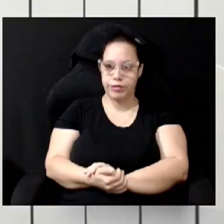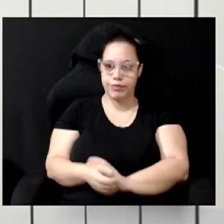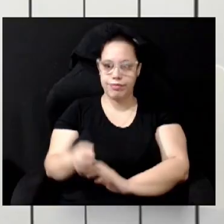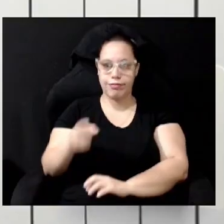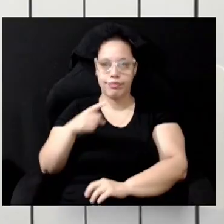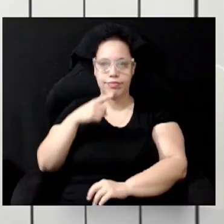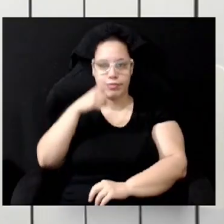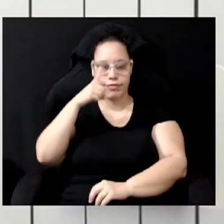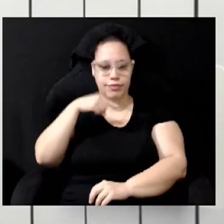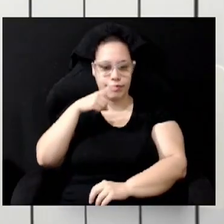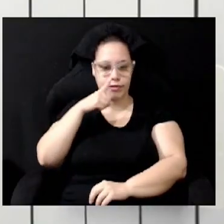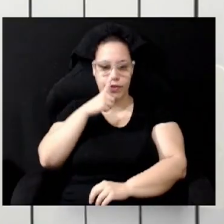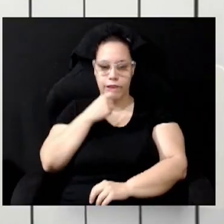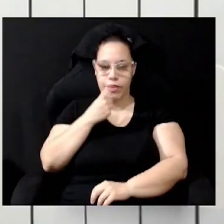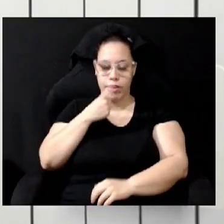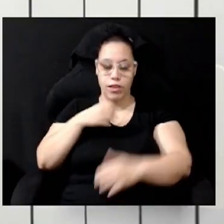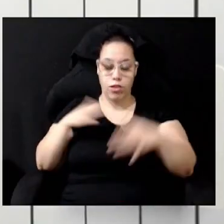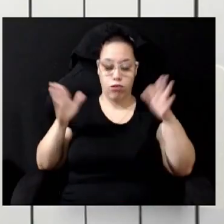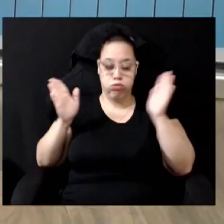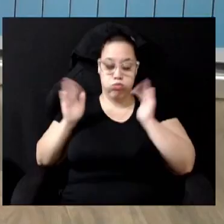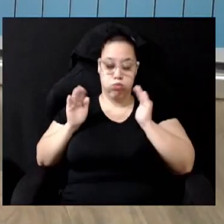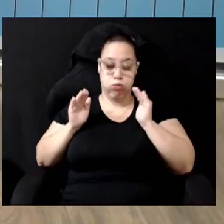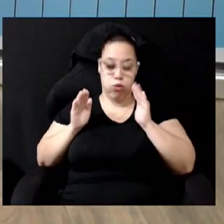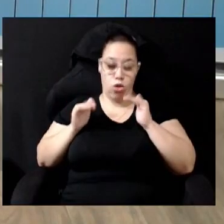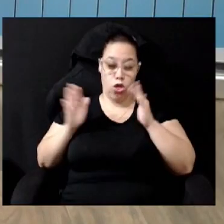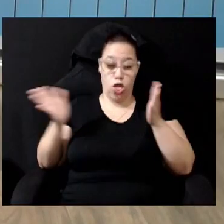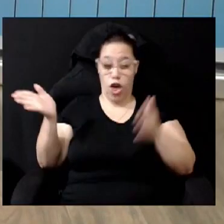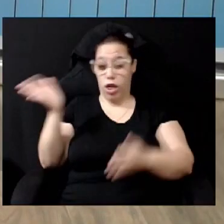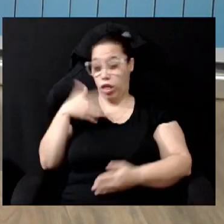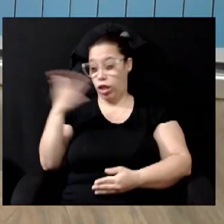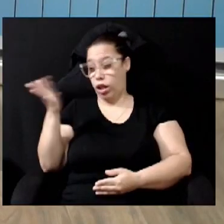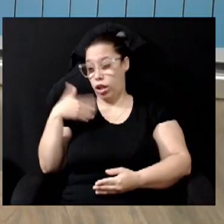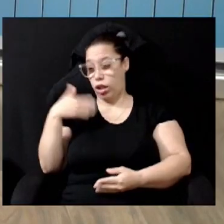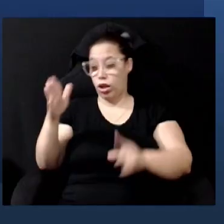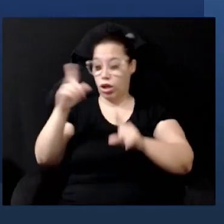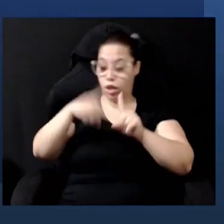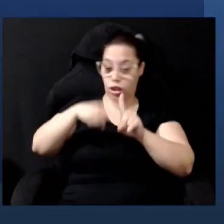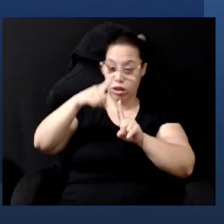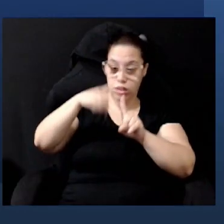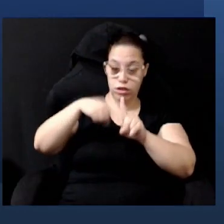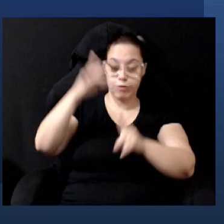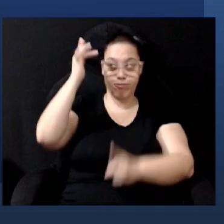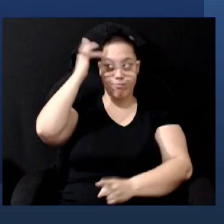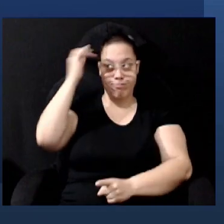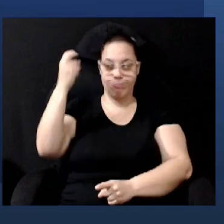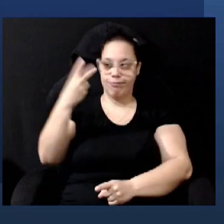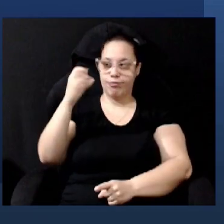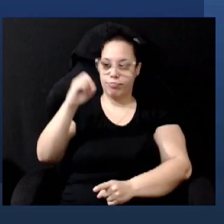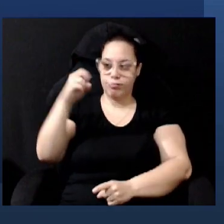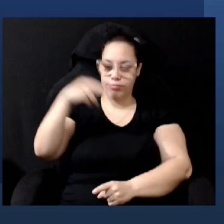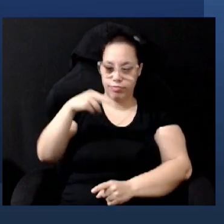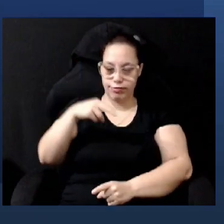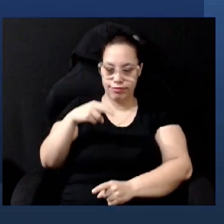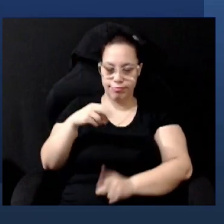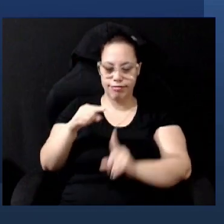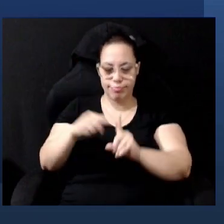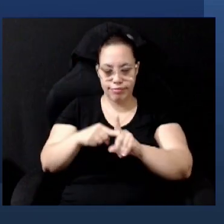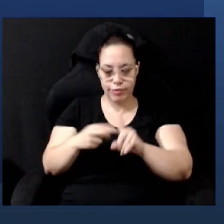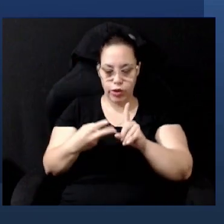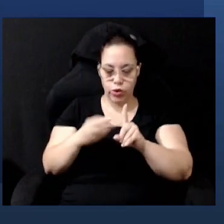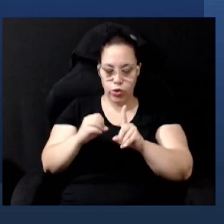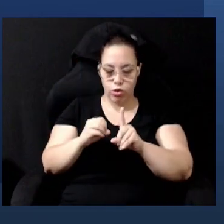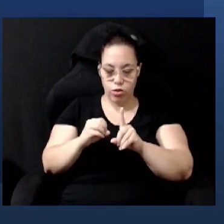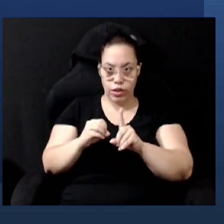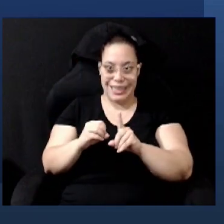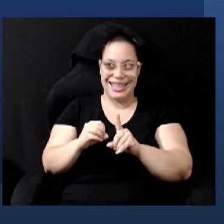em Campinas, hein? Olha só, as temperaturas já estão aqui na minha tela. Para amanhã, então, 20 de novembro, mínima de 20 graus, já é uma